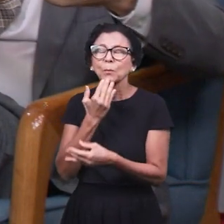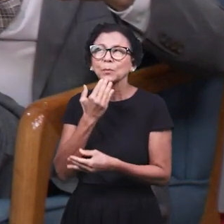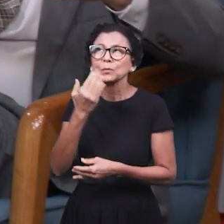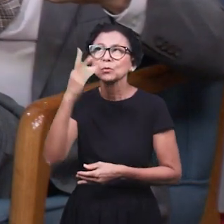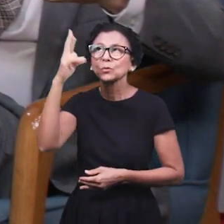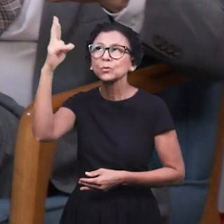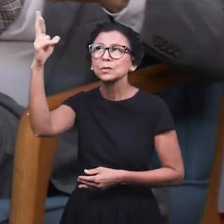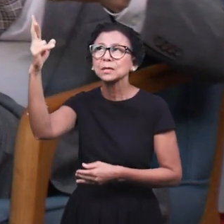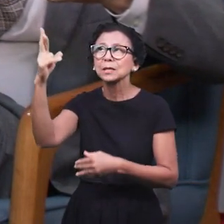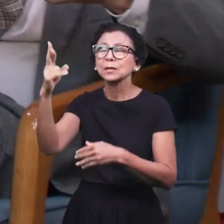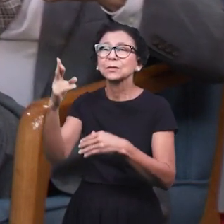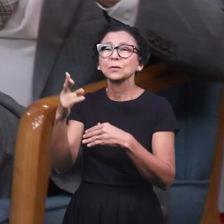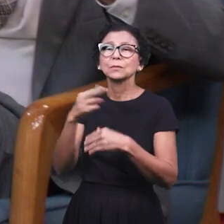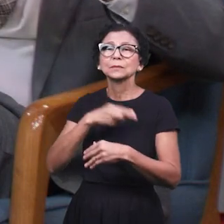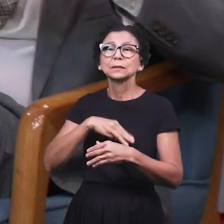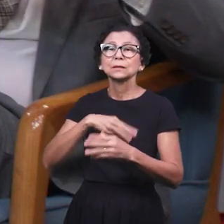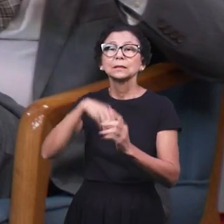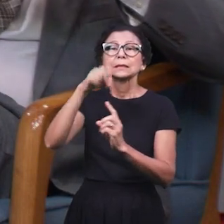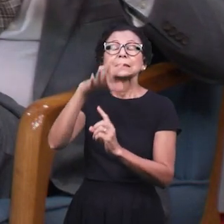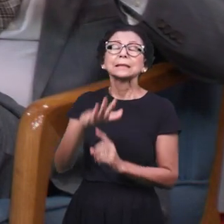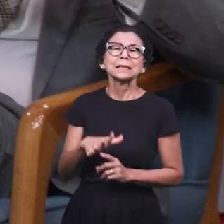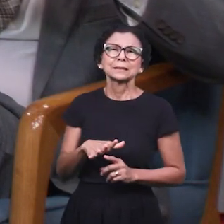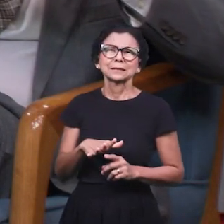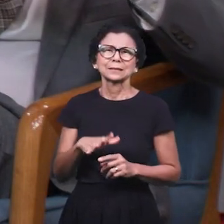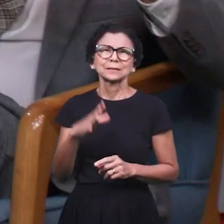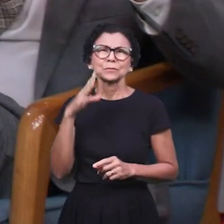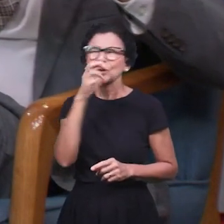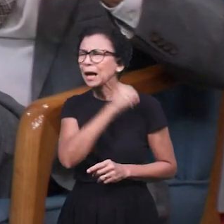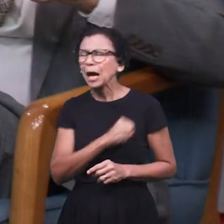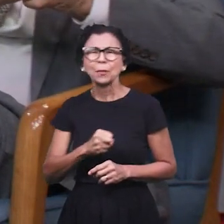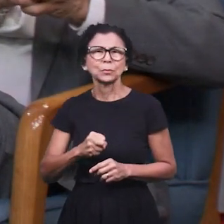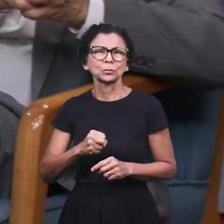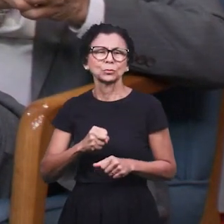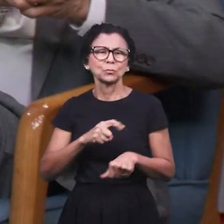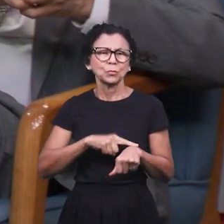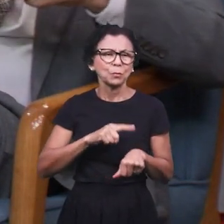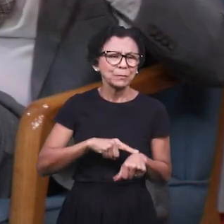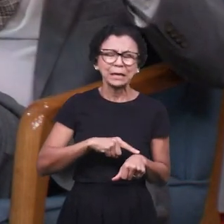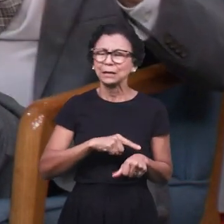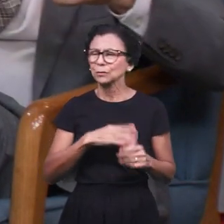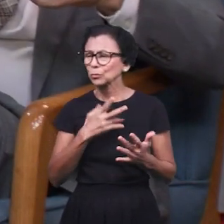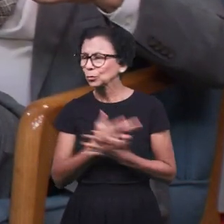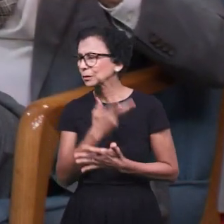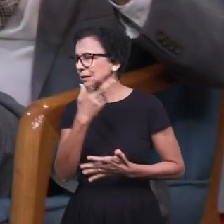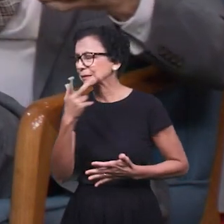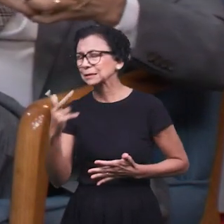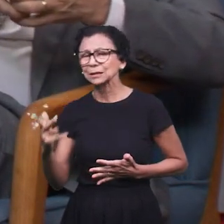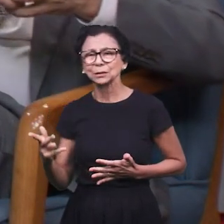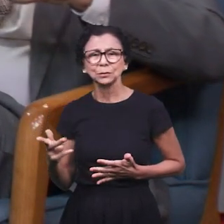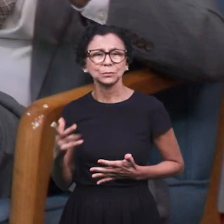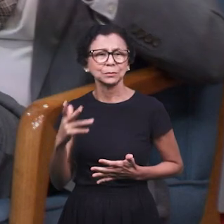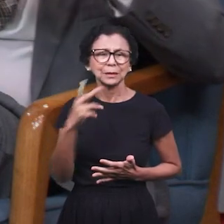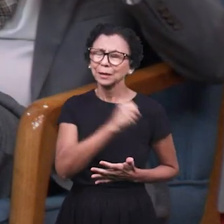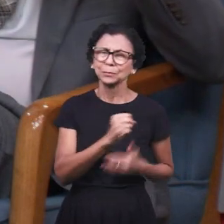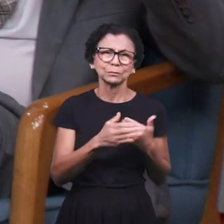graça naquele momento onde é questão de segundos? Uma situação, um